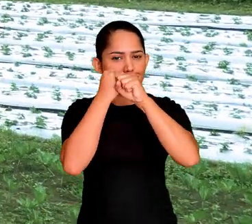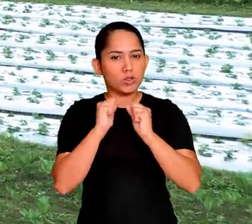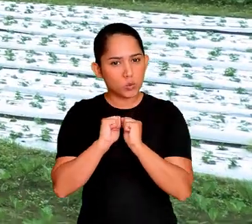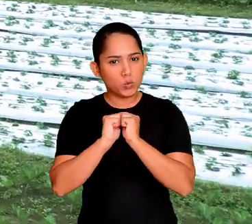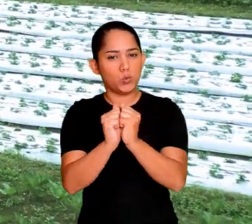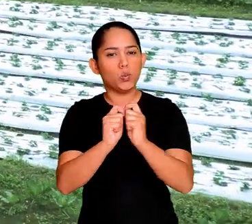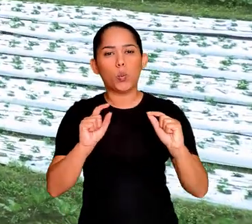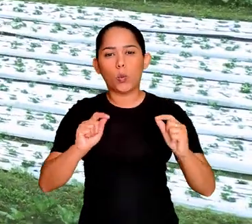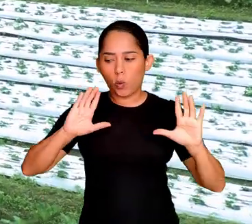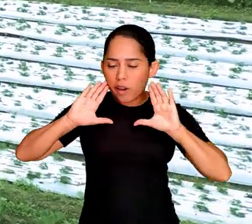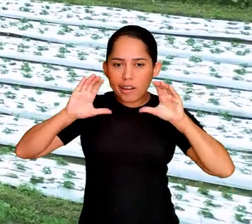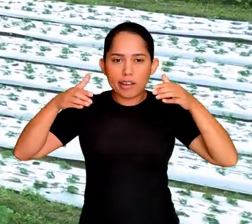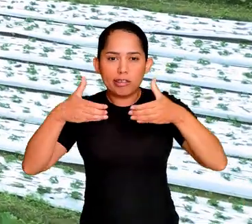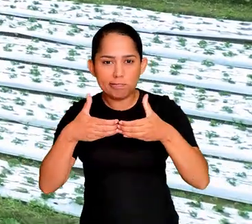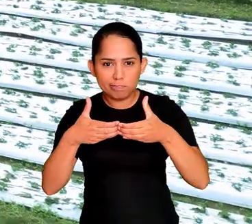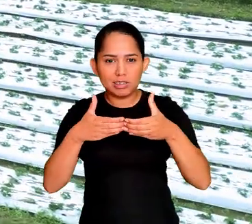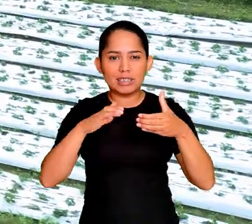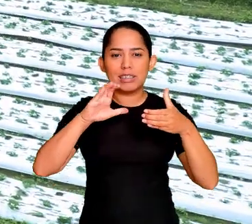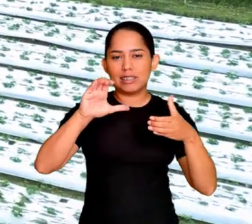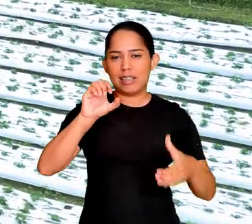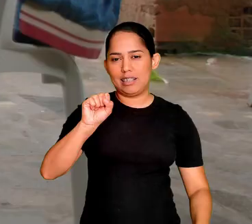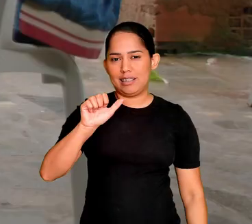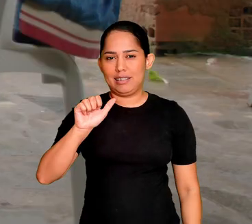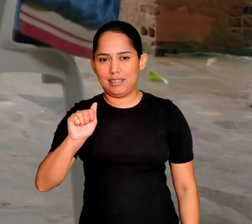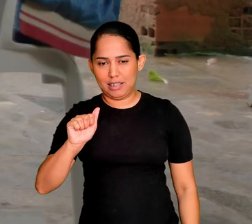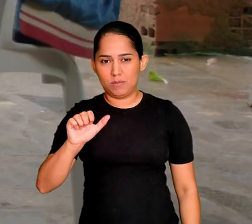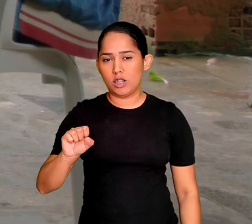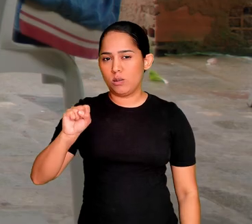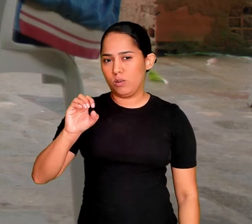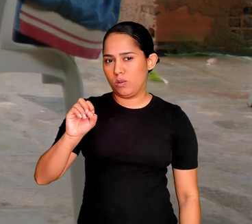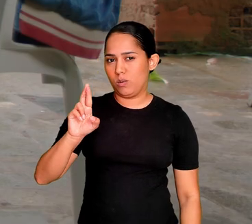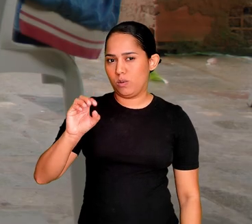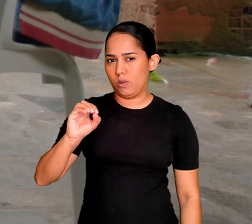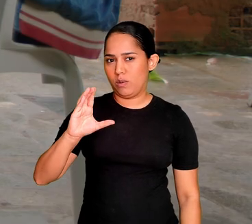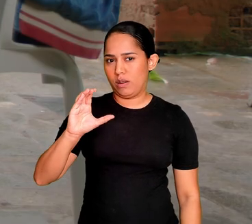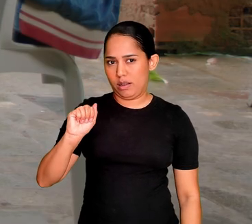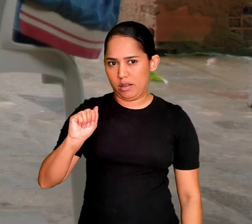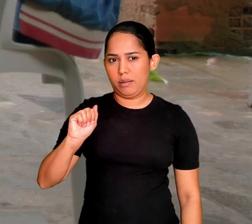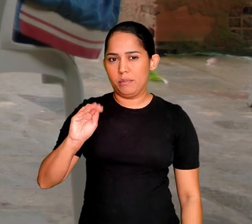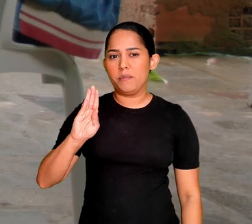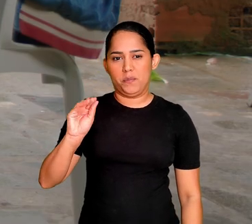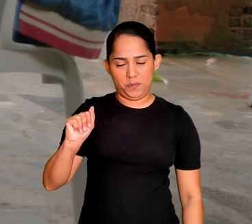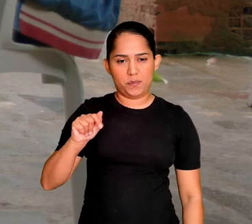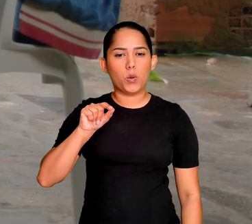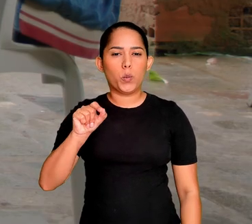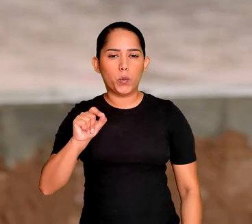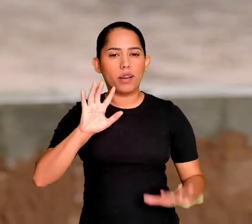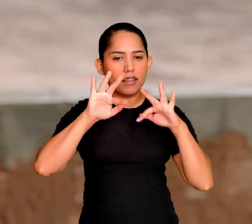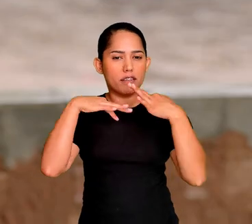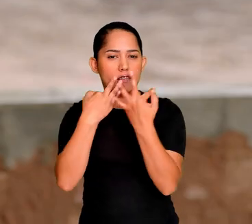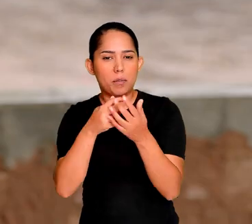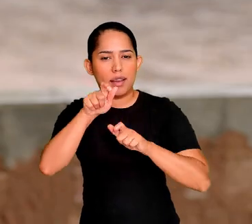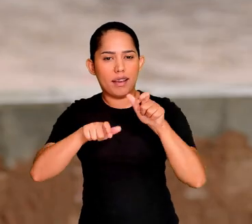uma comunidade que sustenta a agricultura, CSA Sorocaba, que hoje tem 30 coagricultores, famílias coagricultoras,